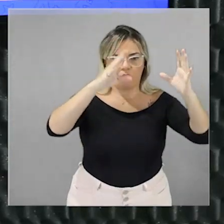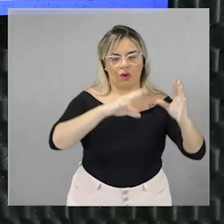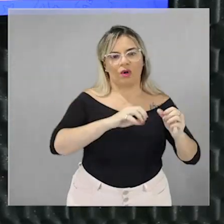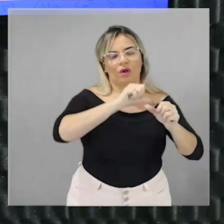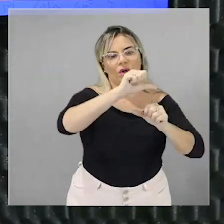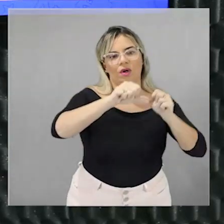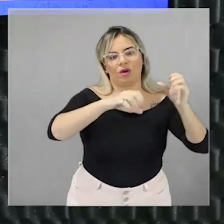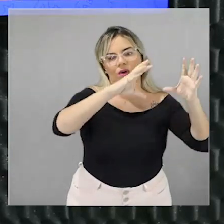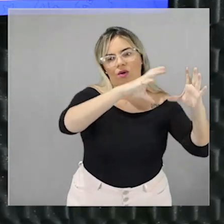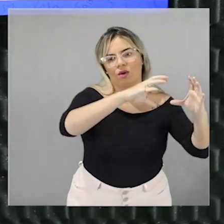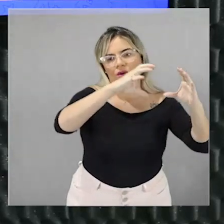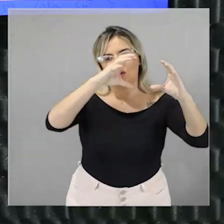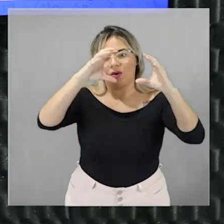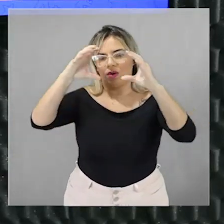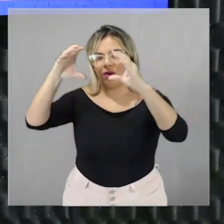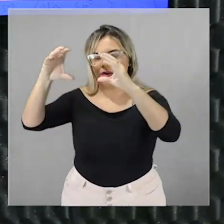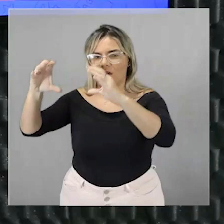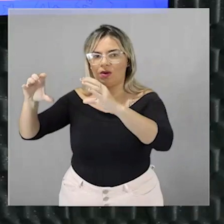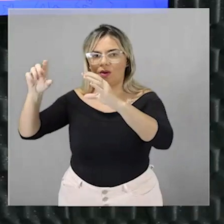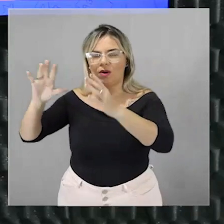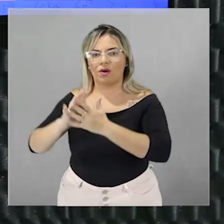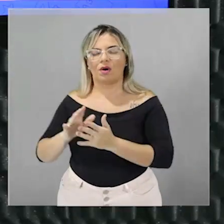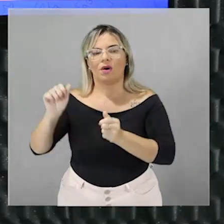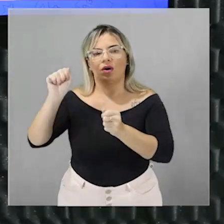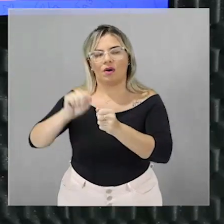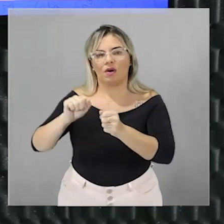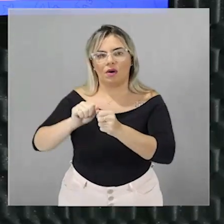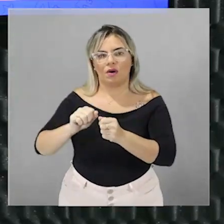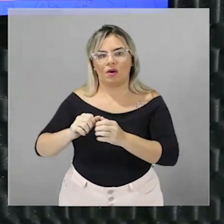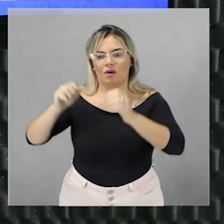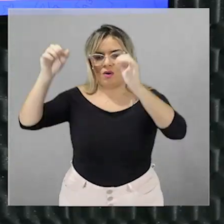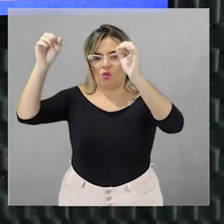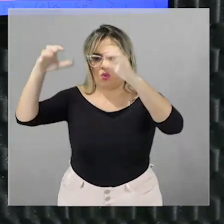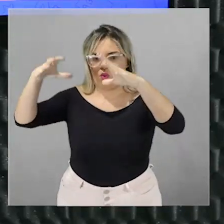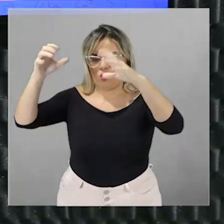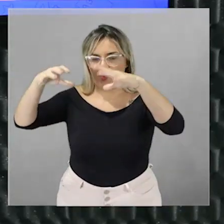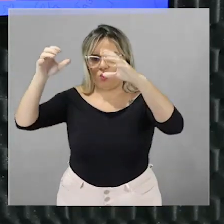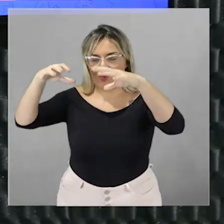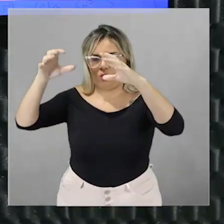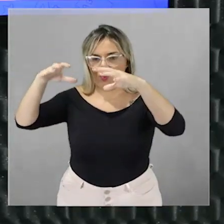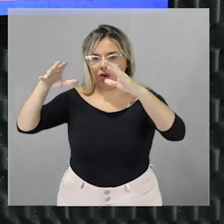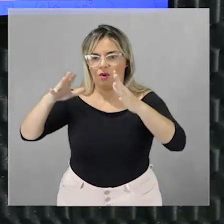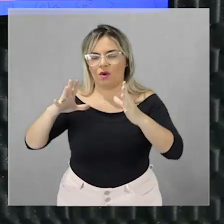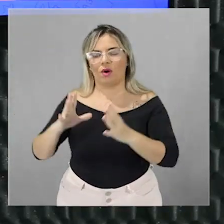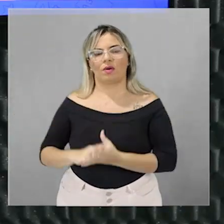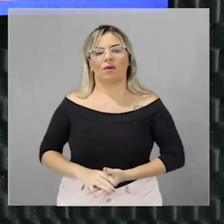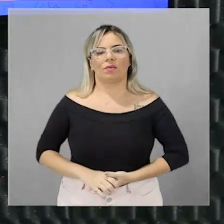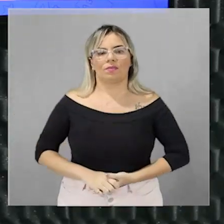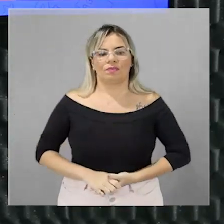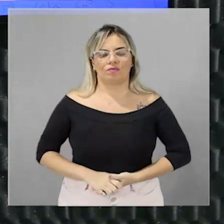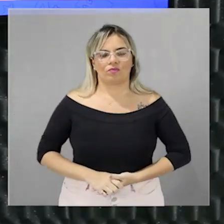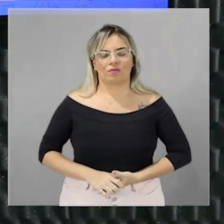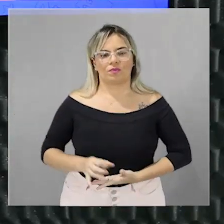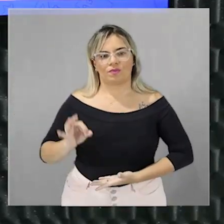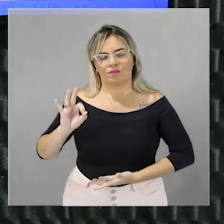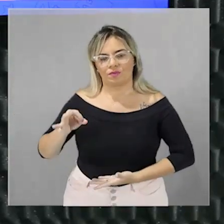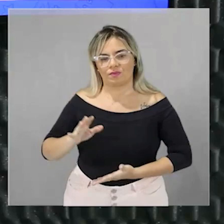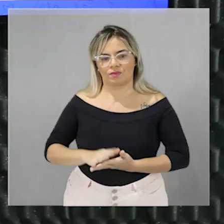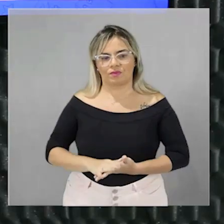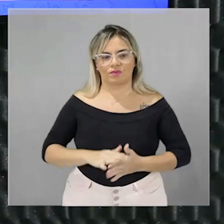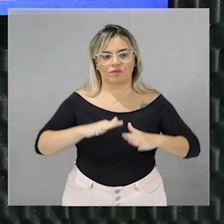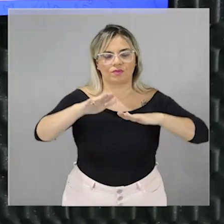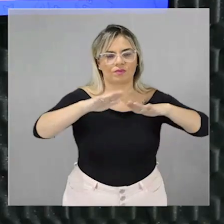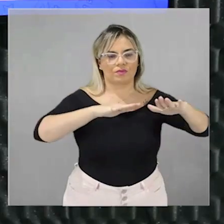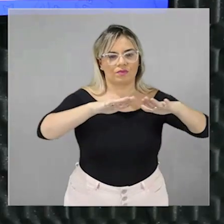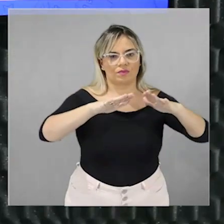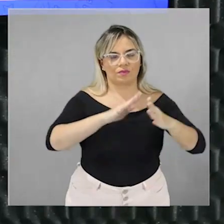deslocar, né, e vão, a posterior, fazer o processo de precipitação, que é a formação de chuvas, tá certo? Que é o movimento B, está